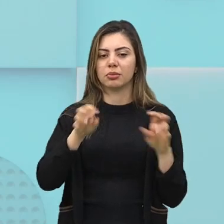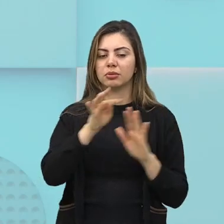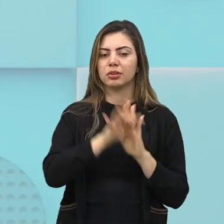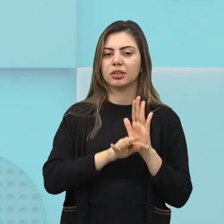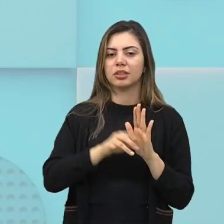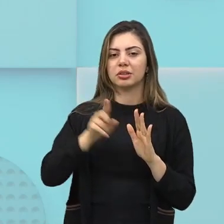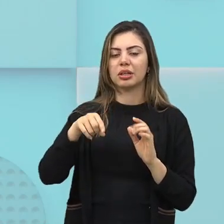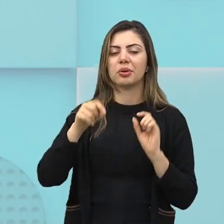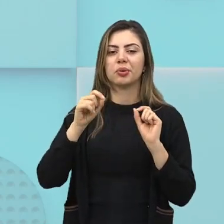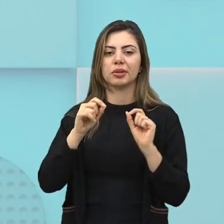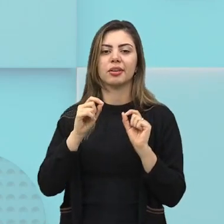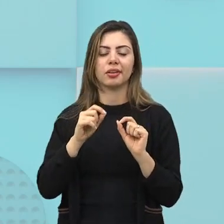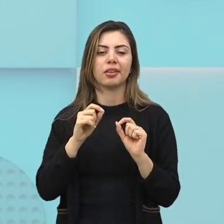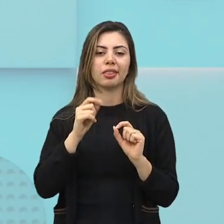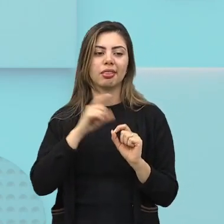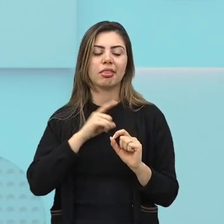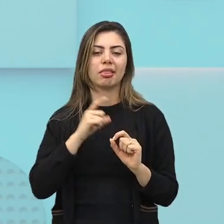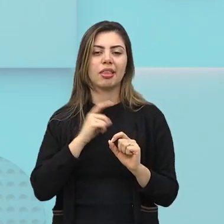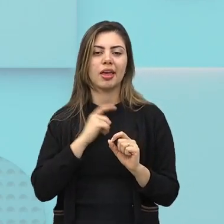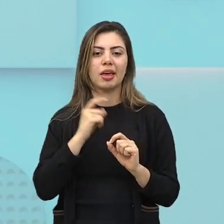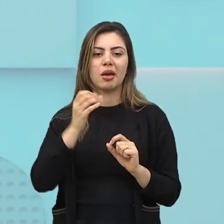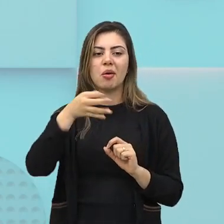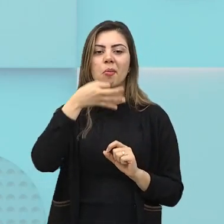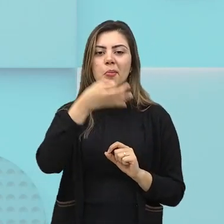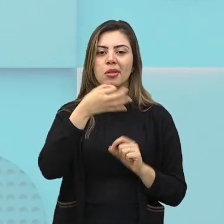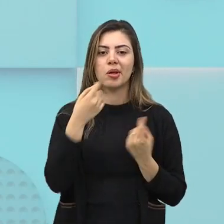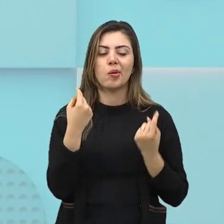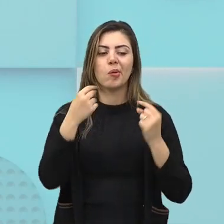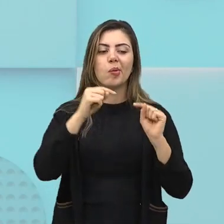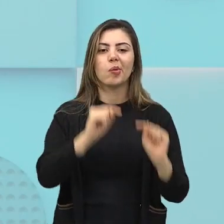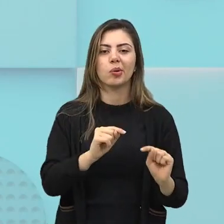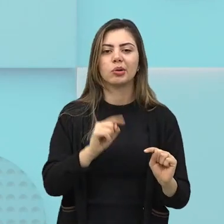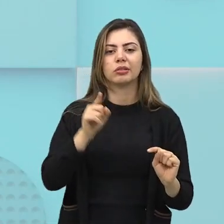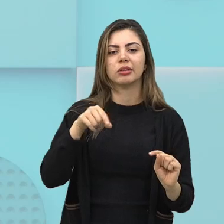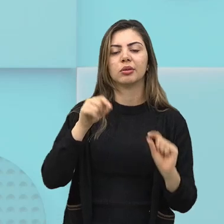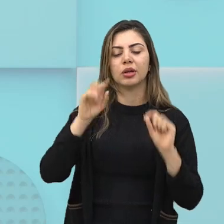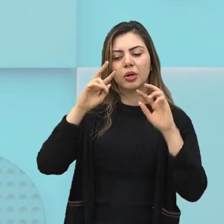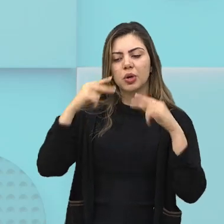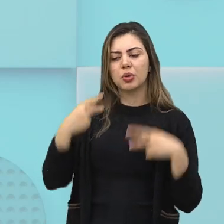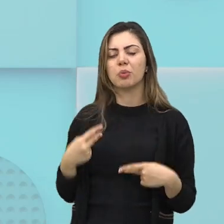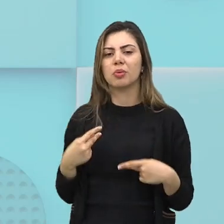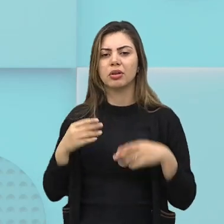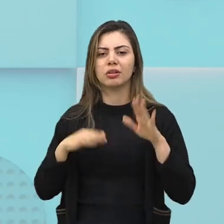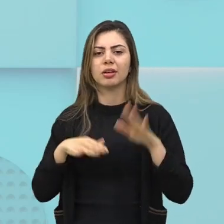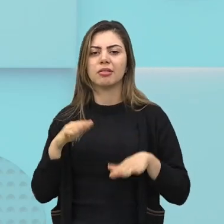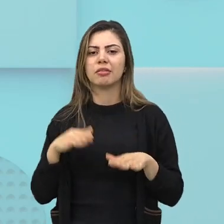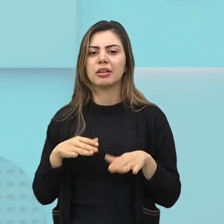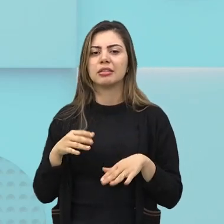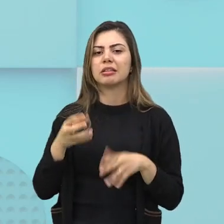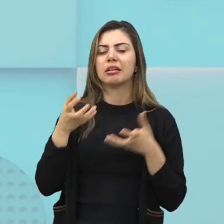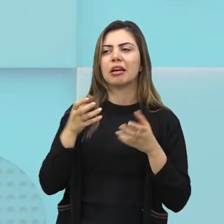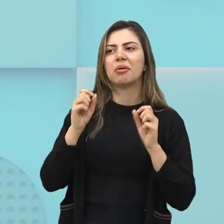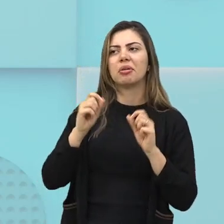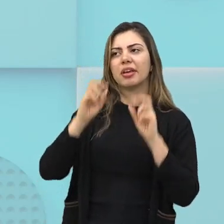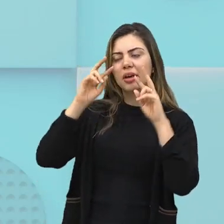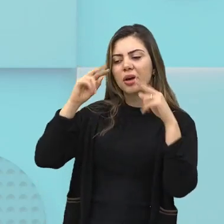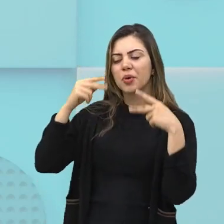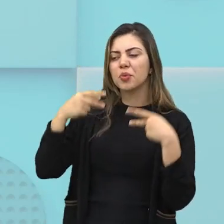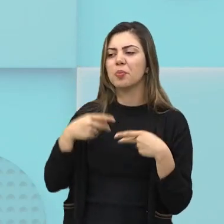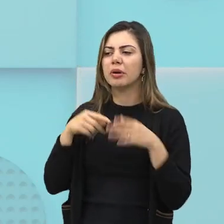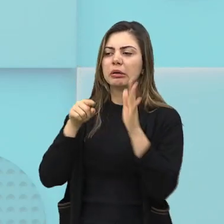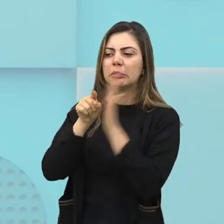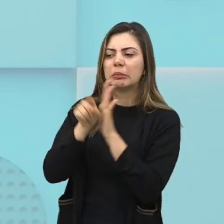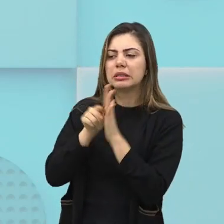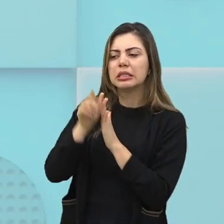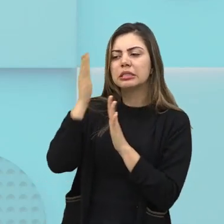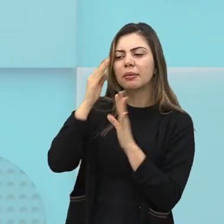né? A pretensão humana de dominar e classificar a natureza do ser humano,